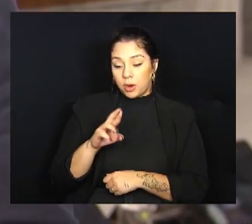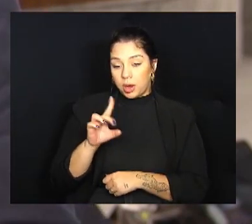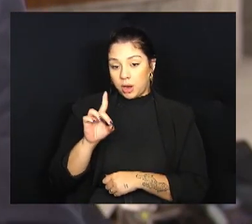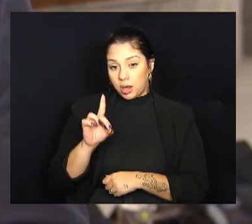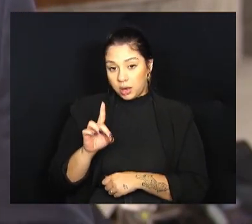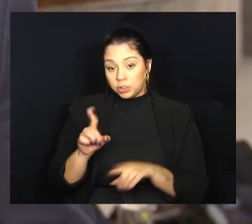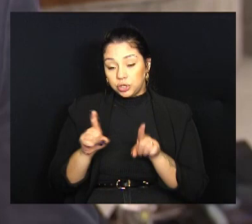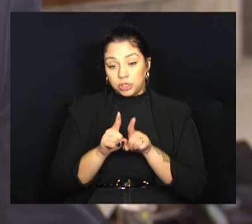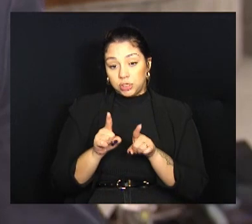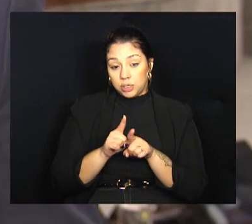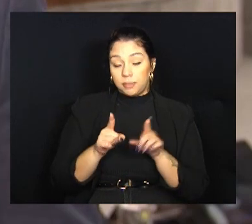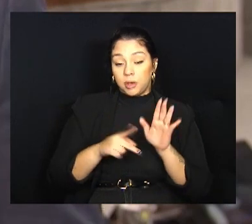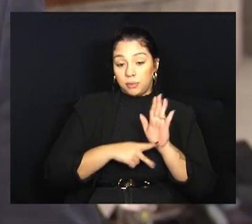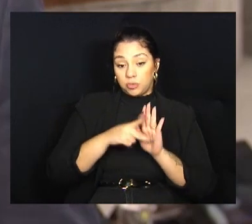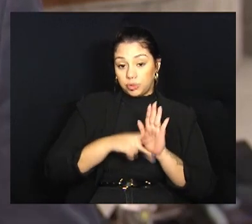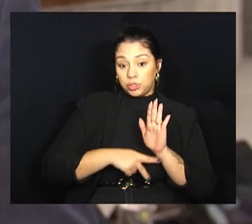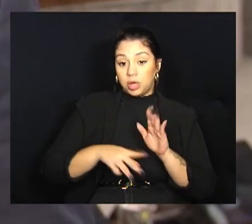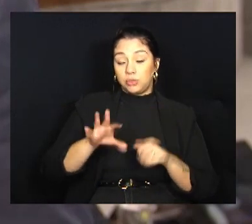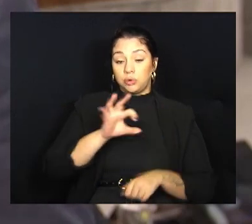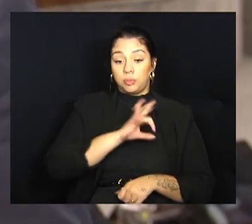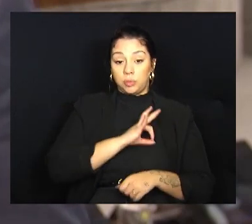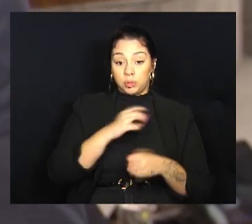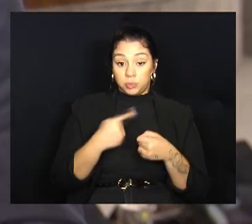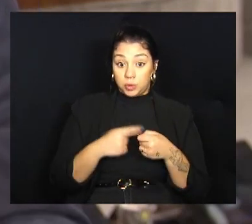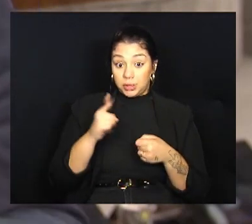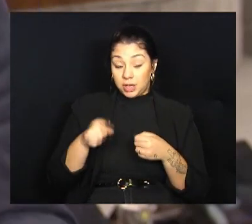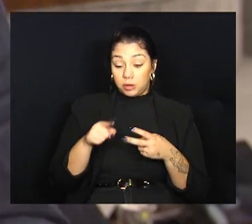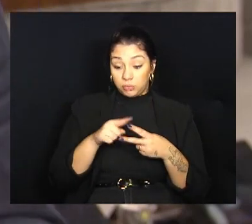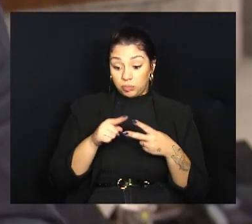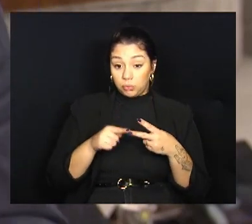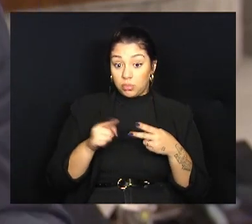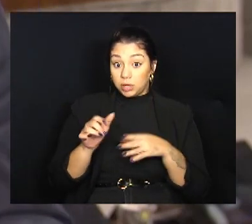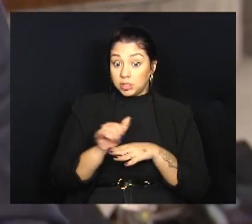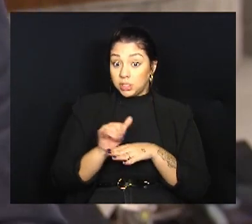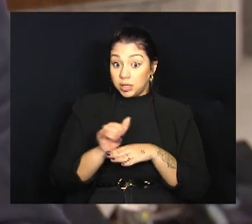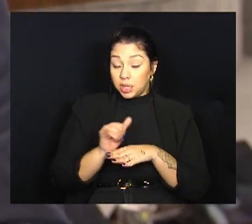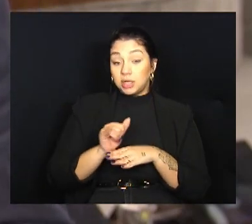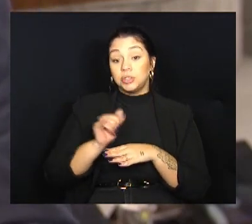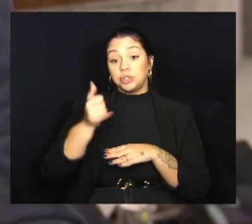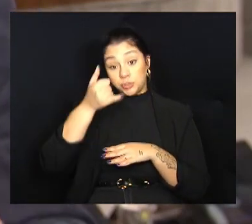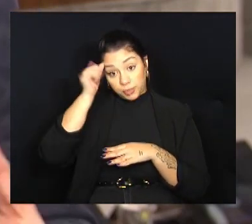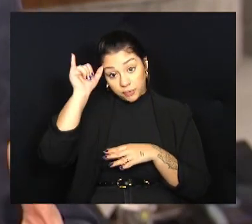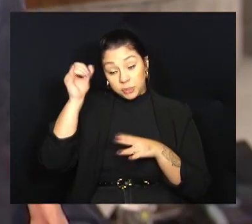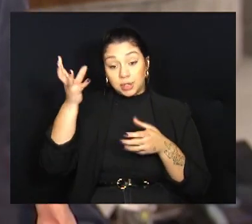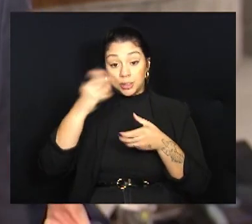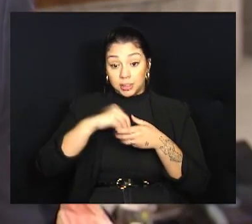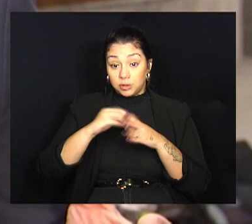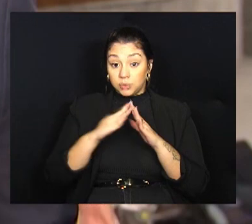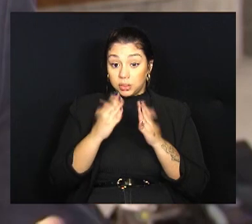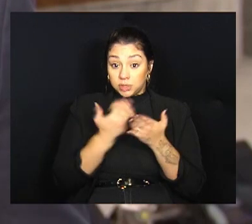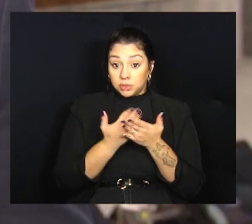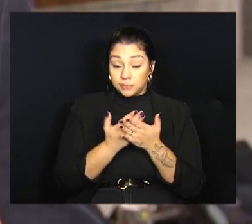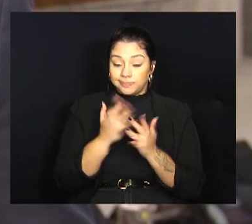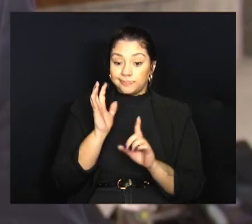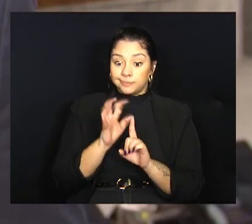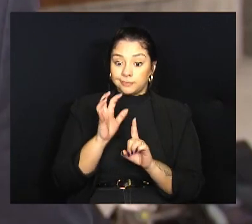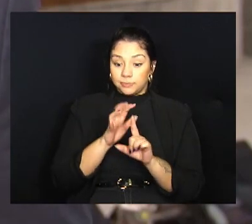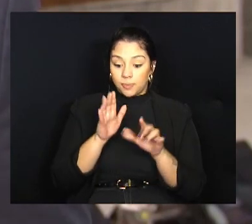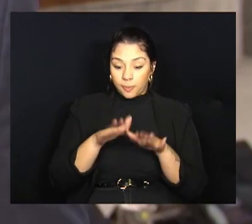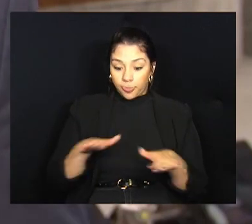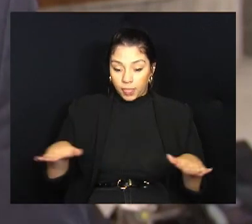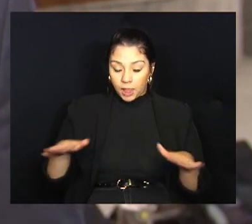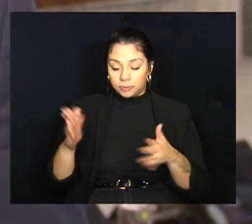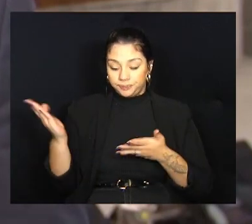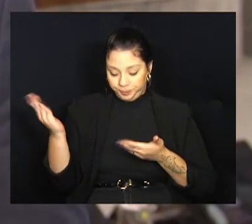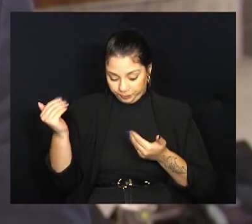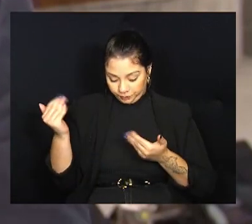Guarda Municipal, que são duas ferramentas de prevenção muito importantes nas escolas, atingindo ali as crianças, os